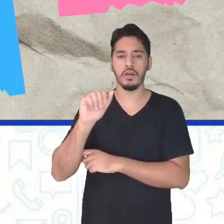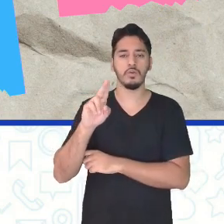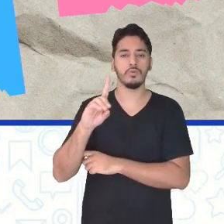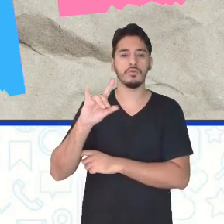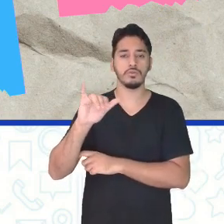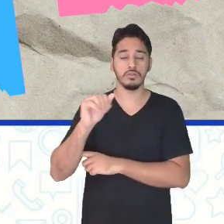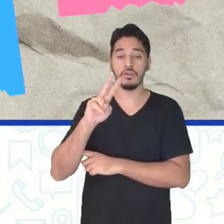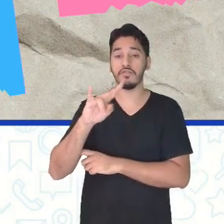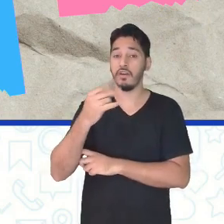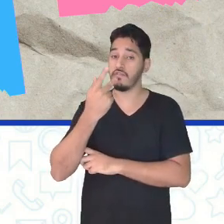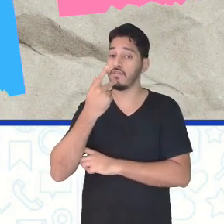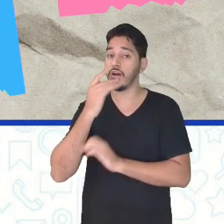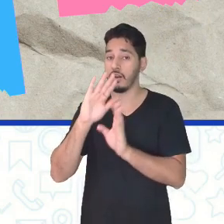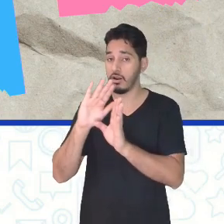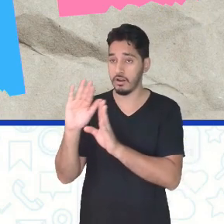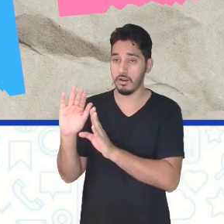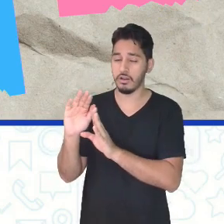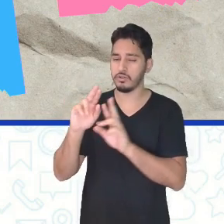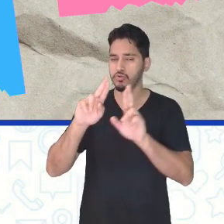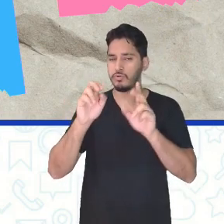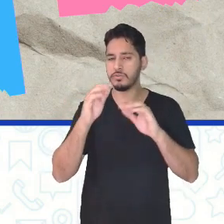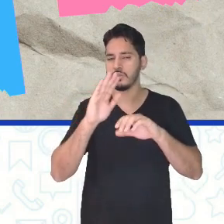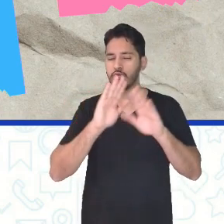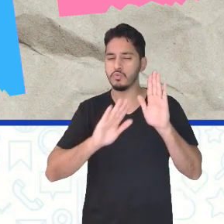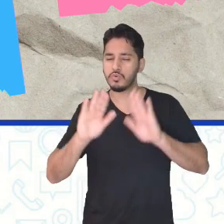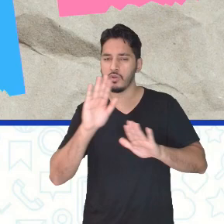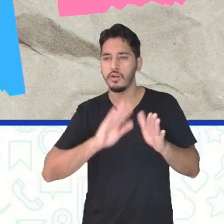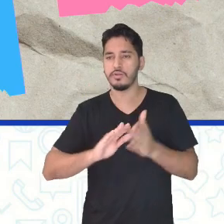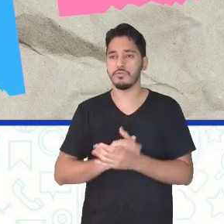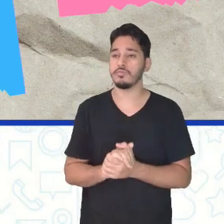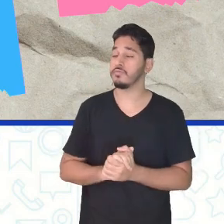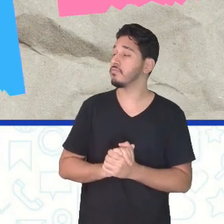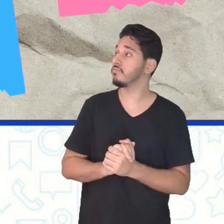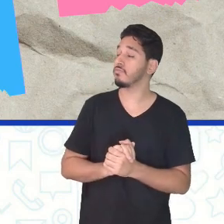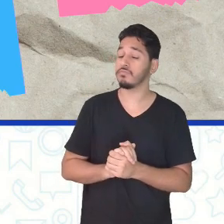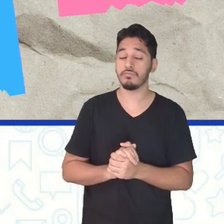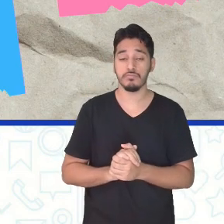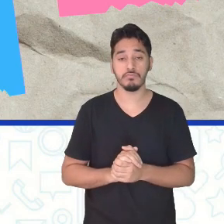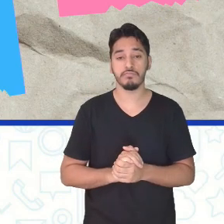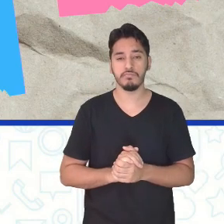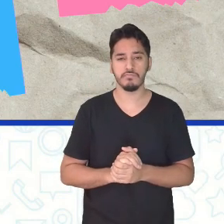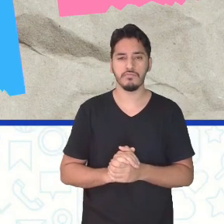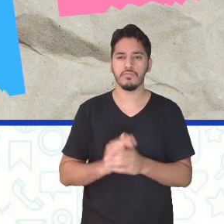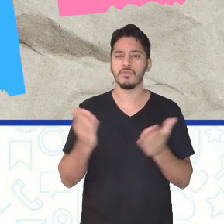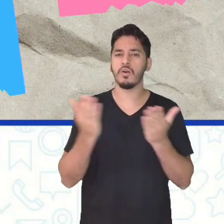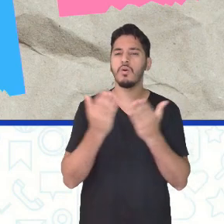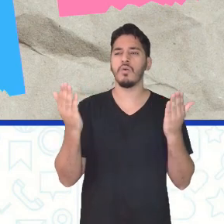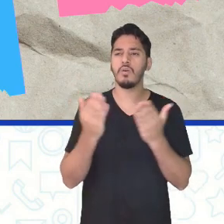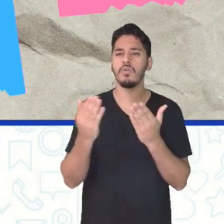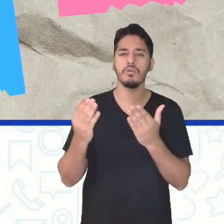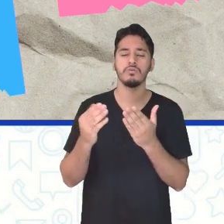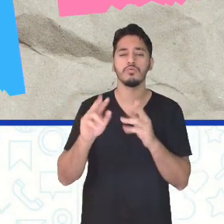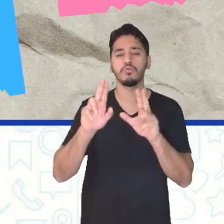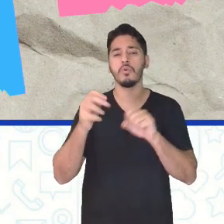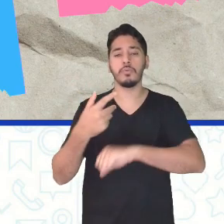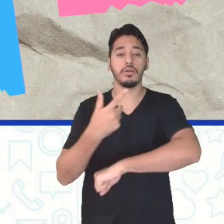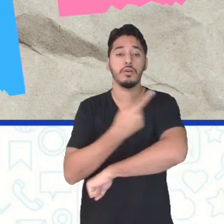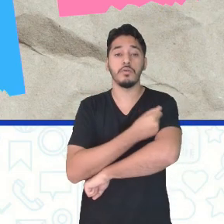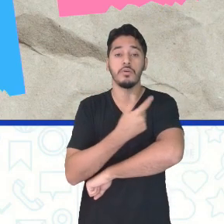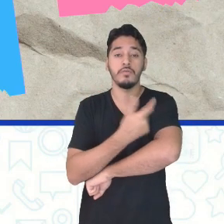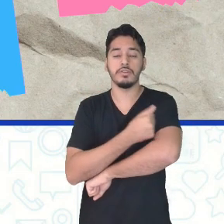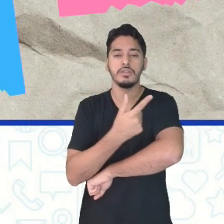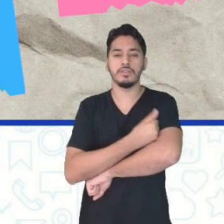uma retrospectiva desses cuidados, né? E aqui eu vou chamar a atenção aos pontos de vacinação contra gripe e